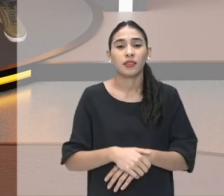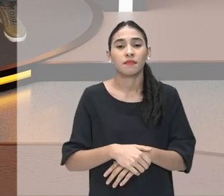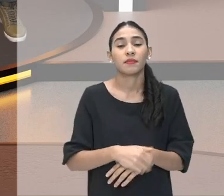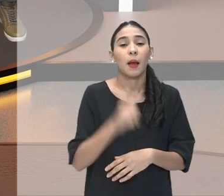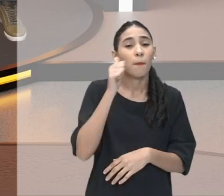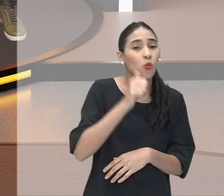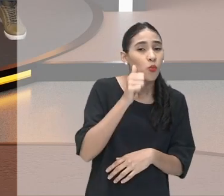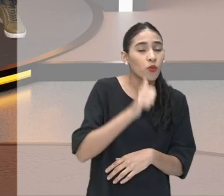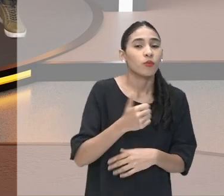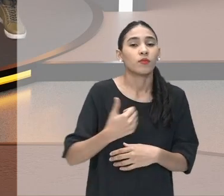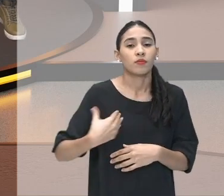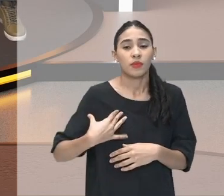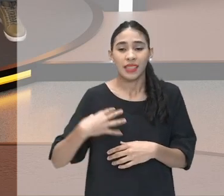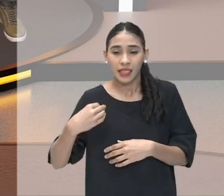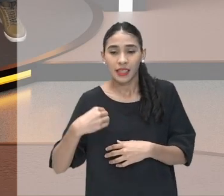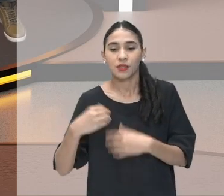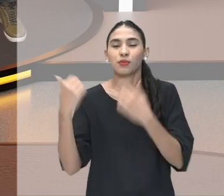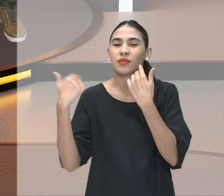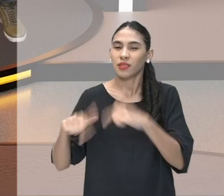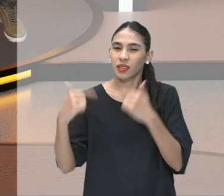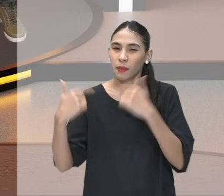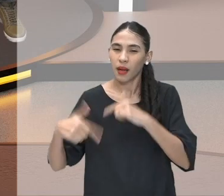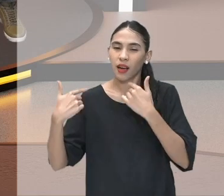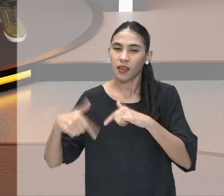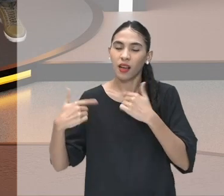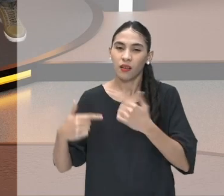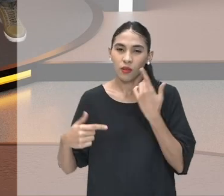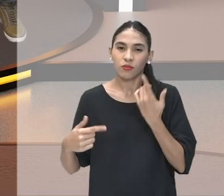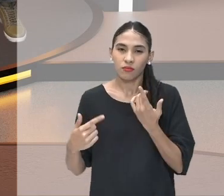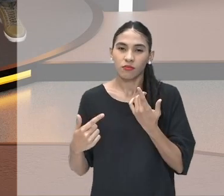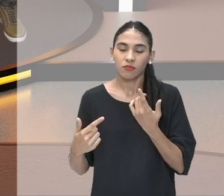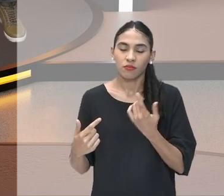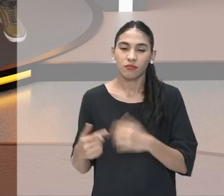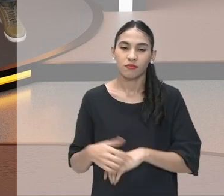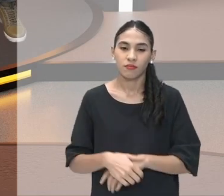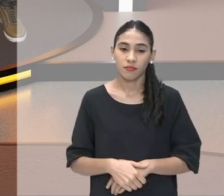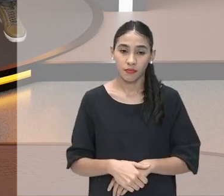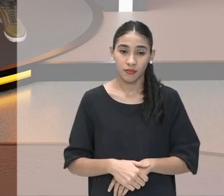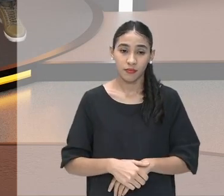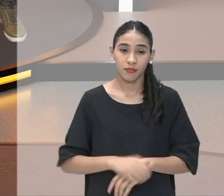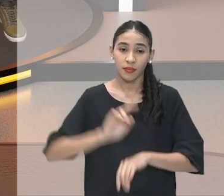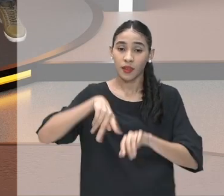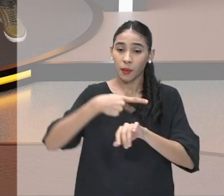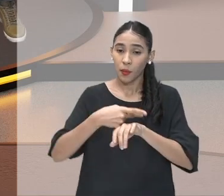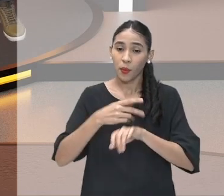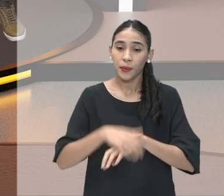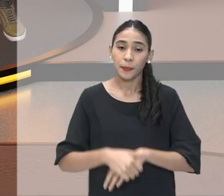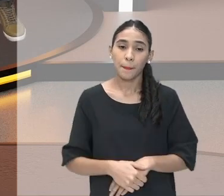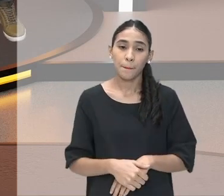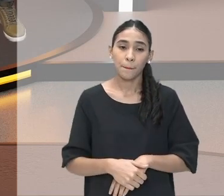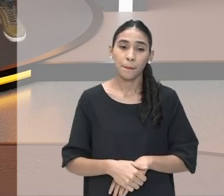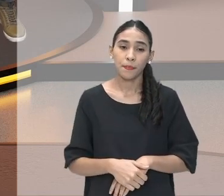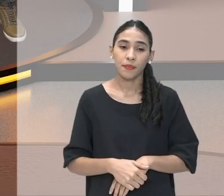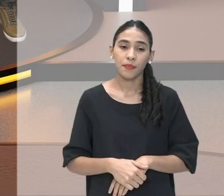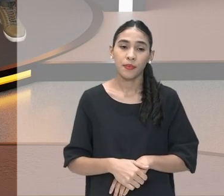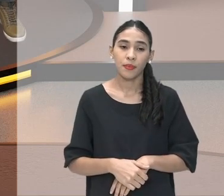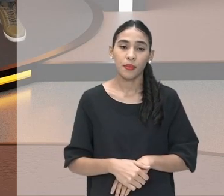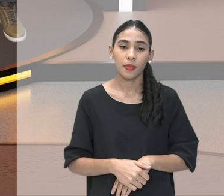crianças era quem trabalhava, aí dava sua força de trabalho na indústria. Depois, não